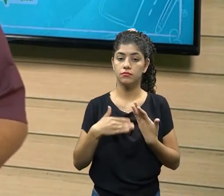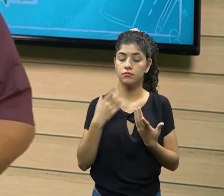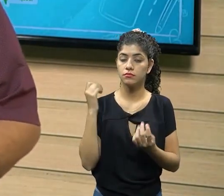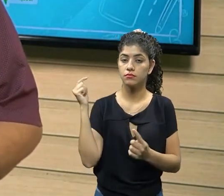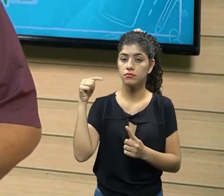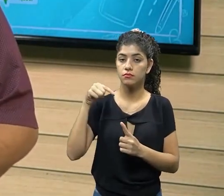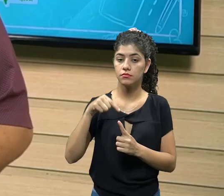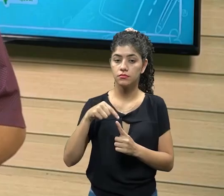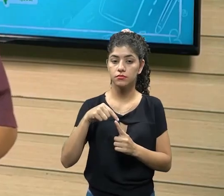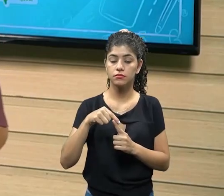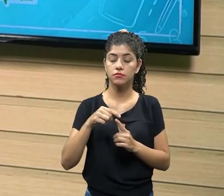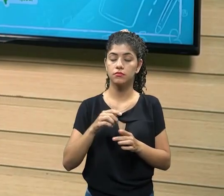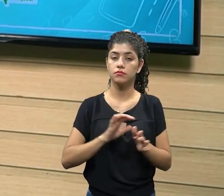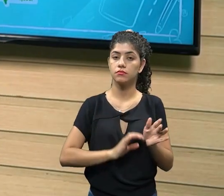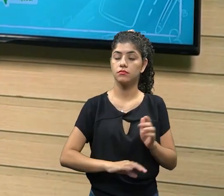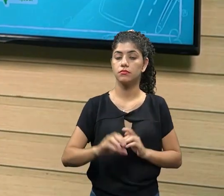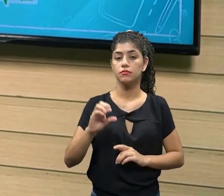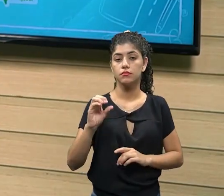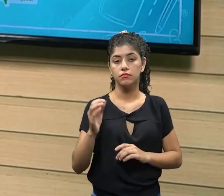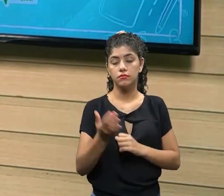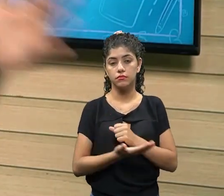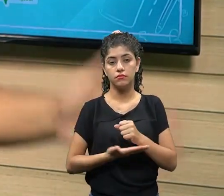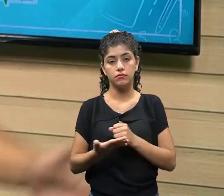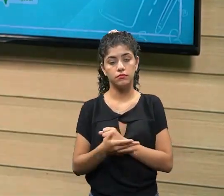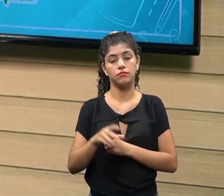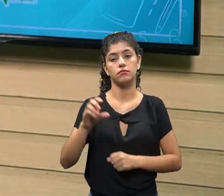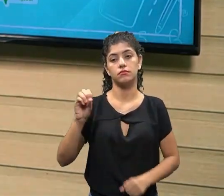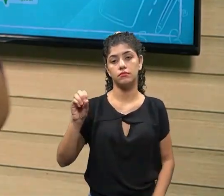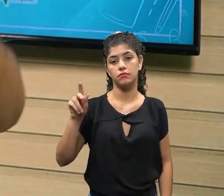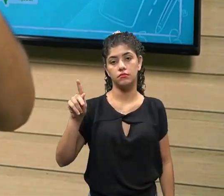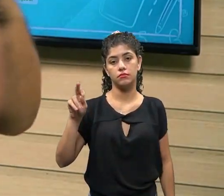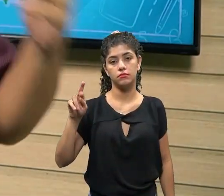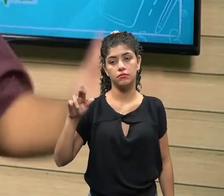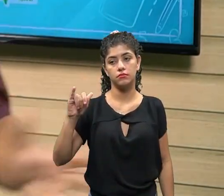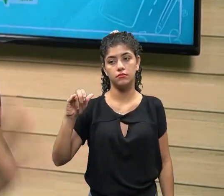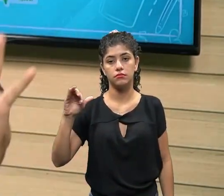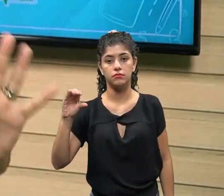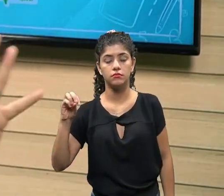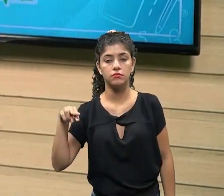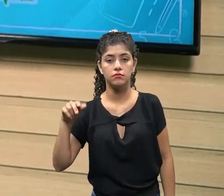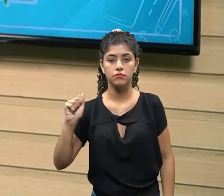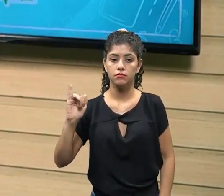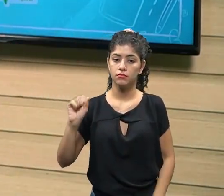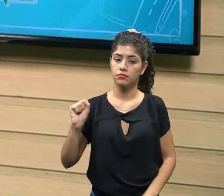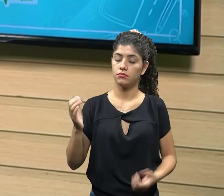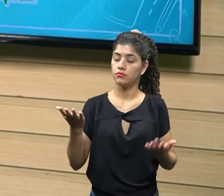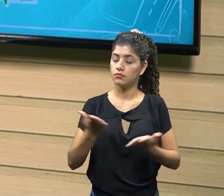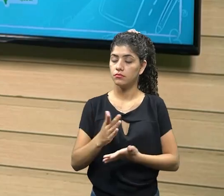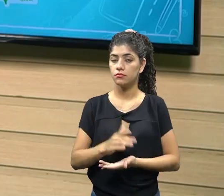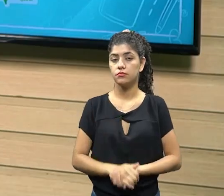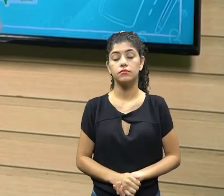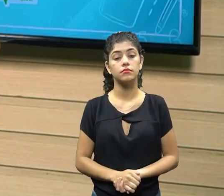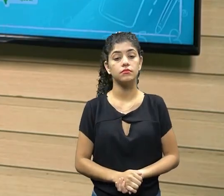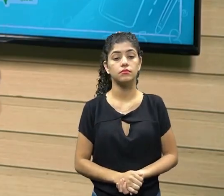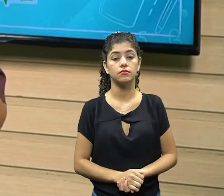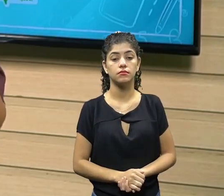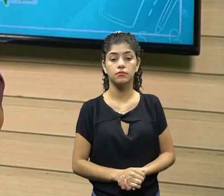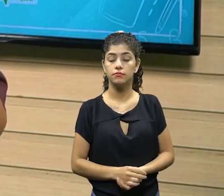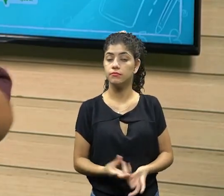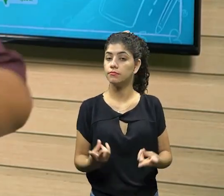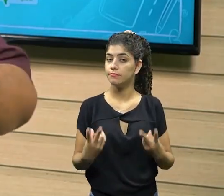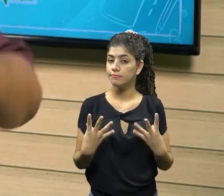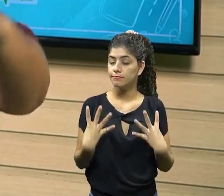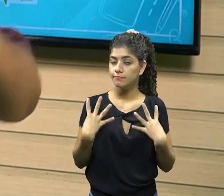objetivos operacionais e de inovadores, o que eu vou fazer nesse sentido. Então, se liga aí